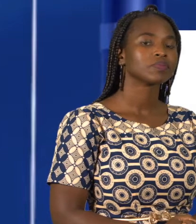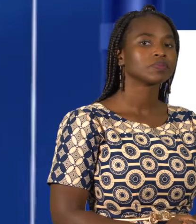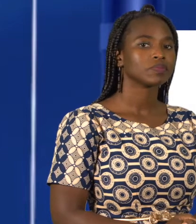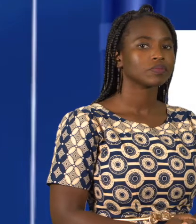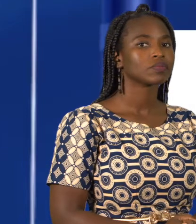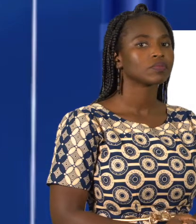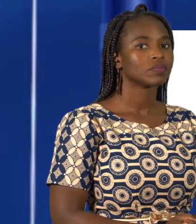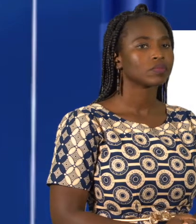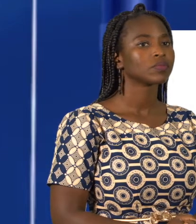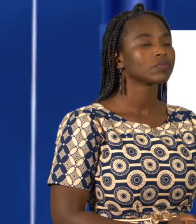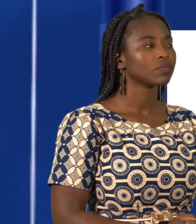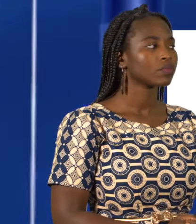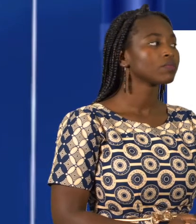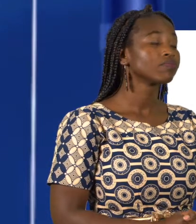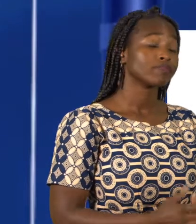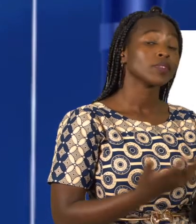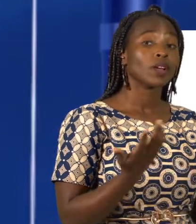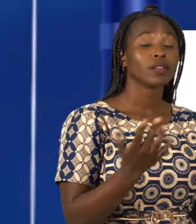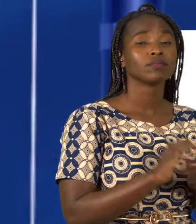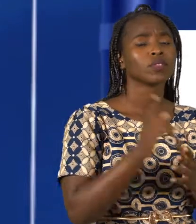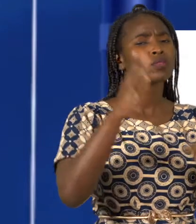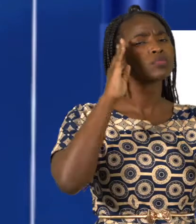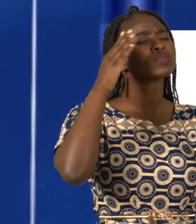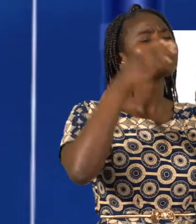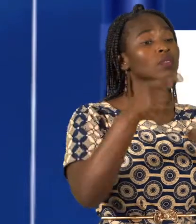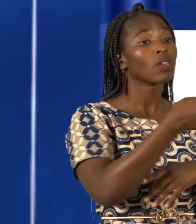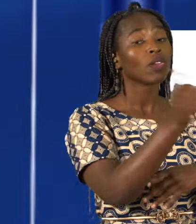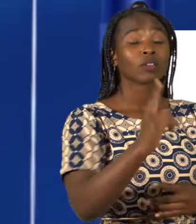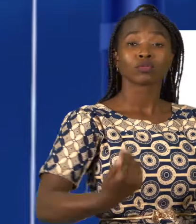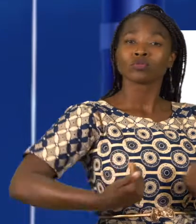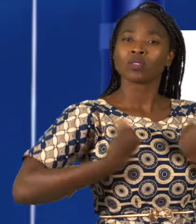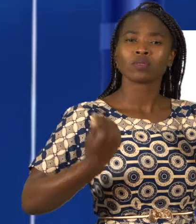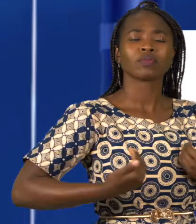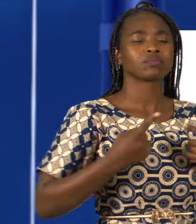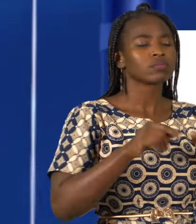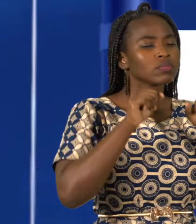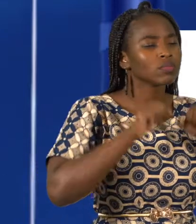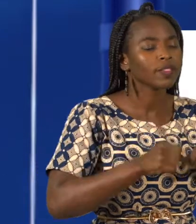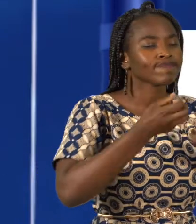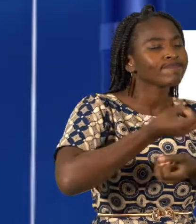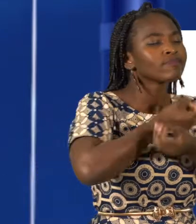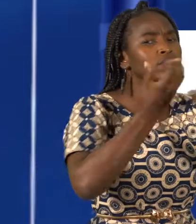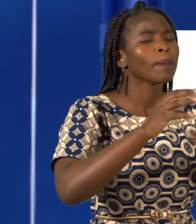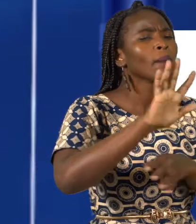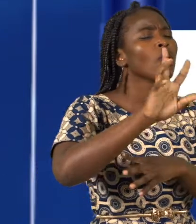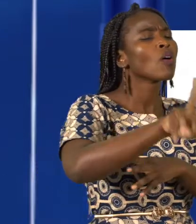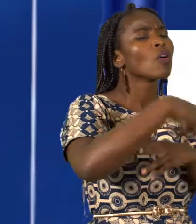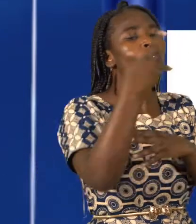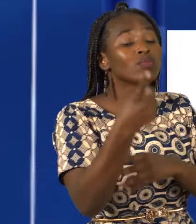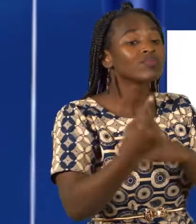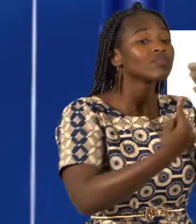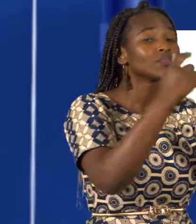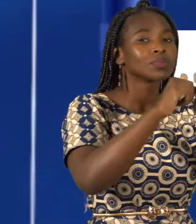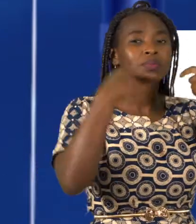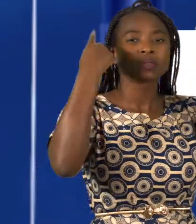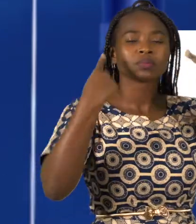O seu objetivo é garantir que jovens e adolescentes tenham informações sobre este assunto, repliquem-nas e